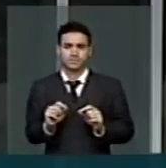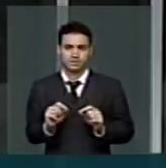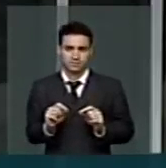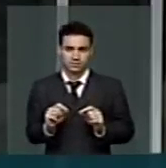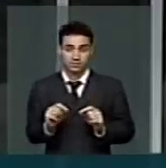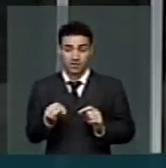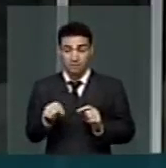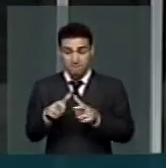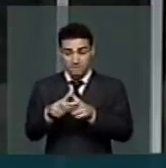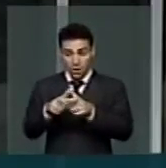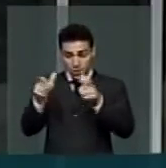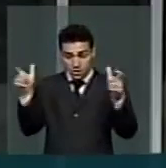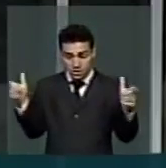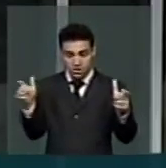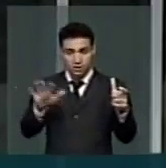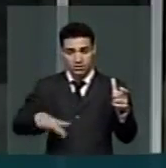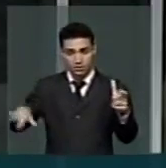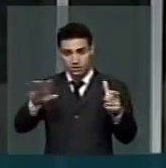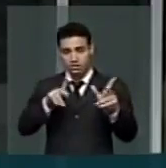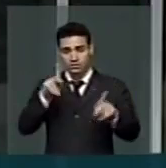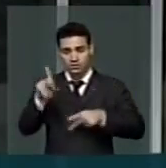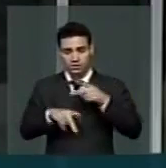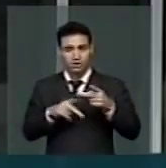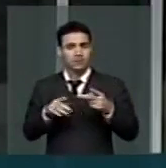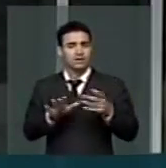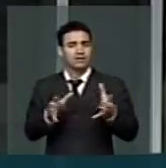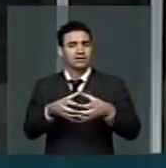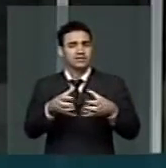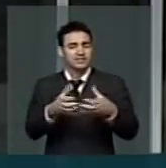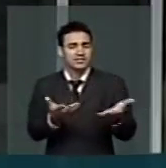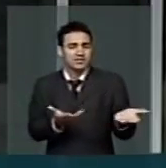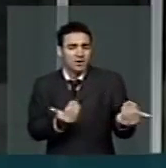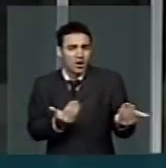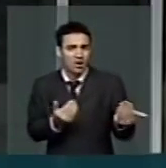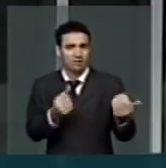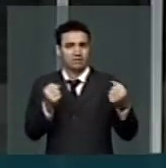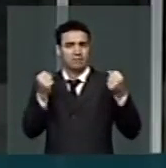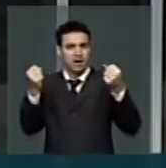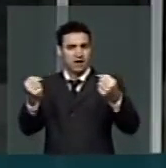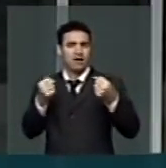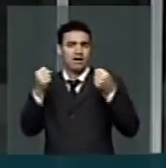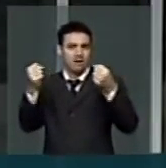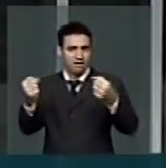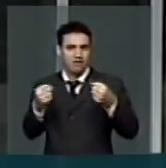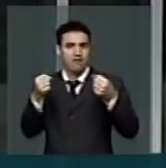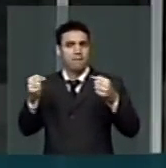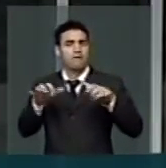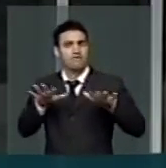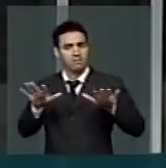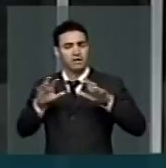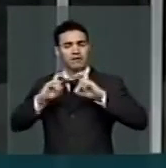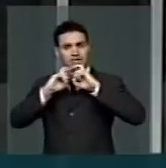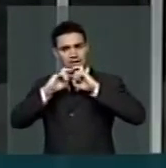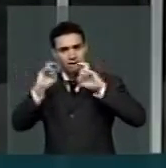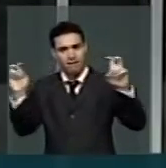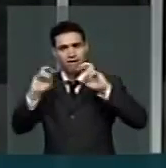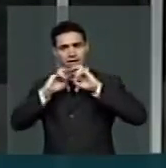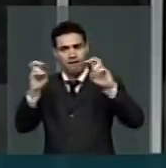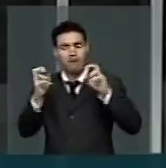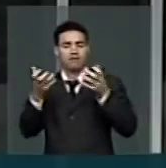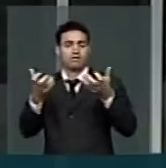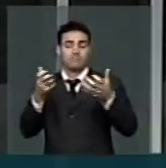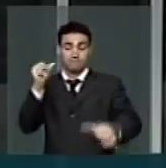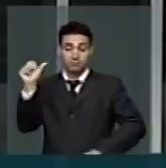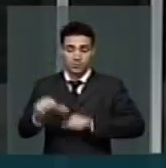ampla maioria destes jovens que estão fazendo movimentos e reivindicando